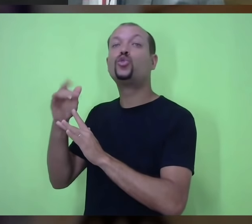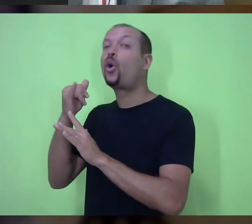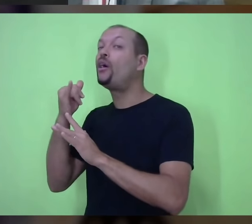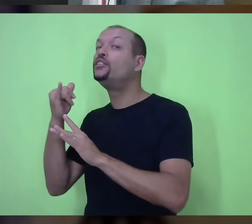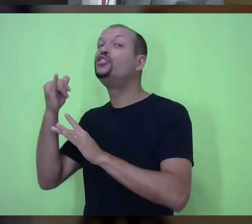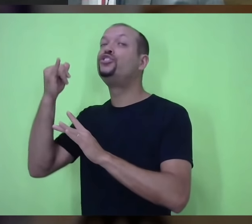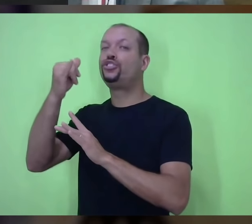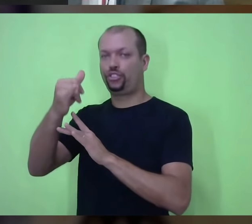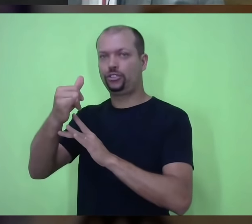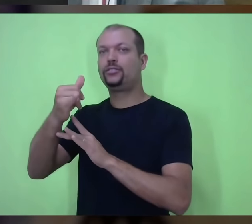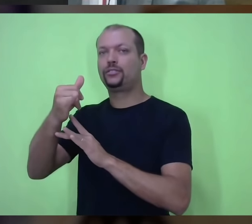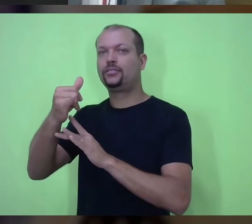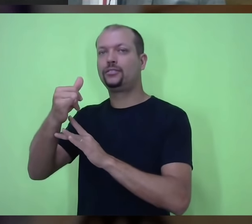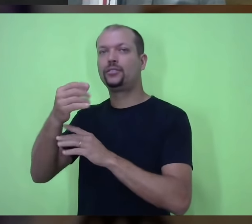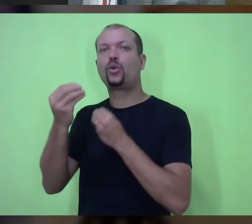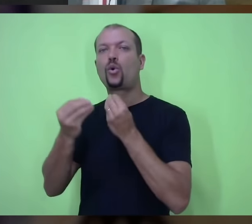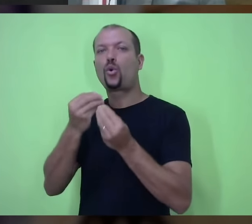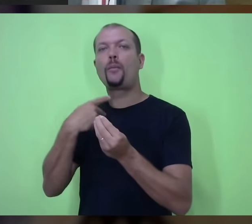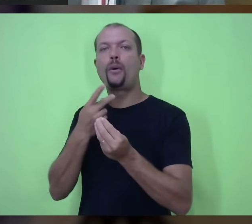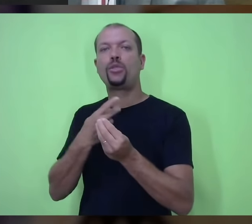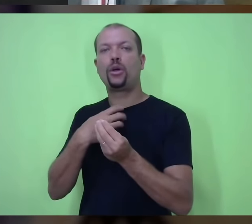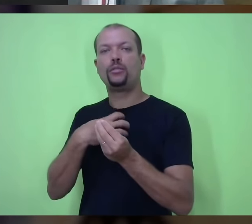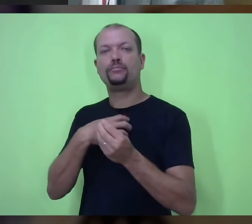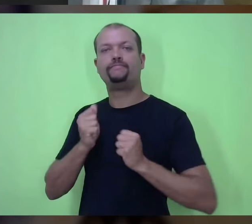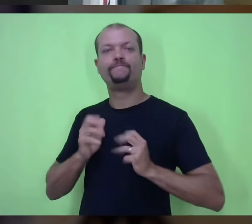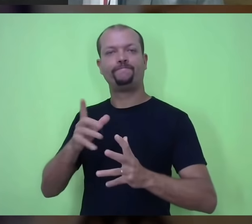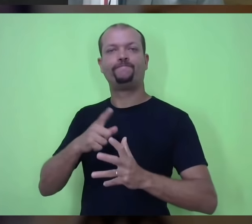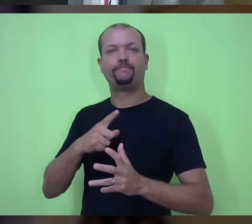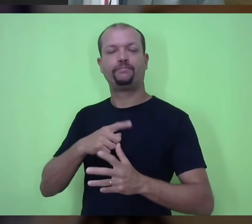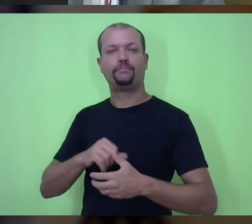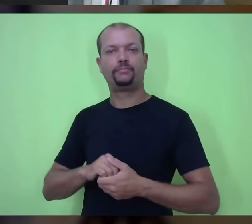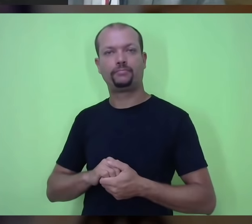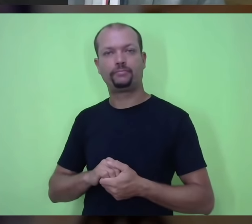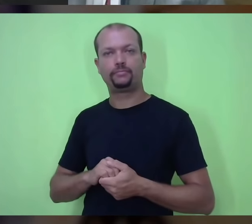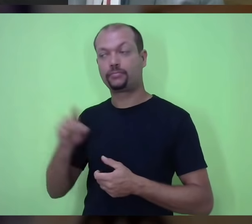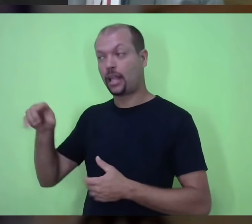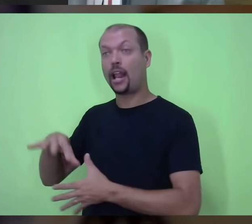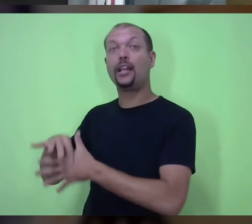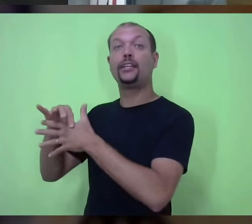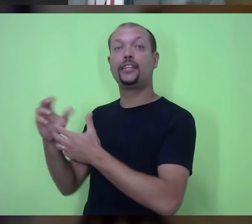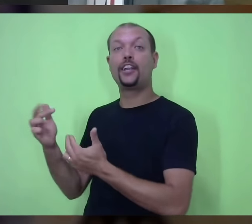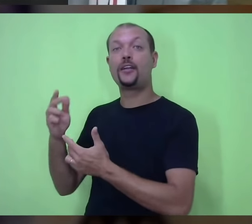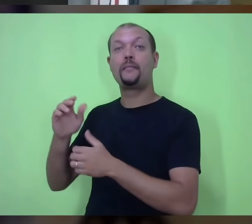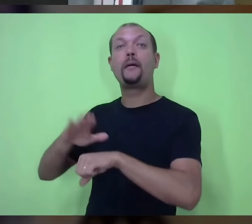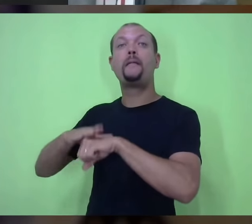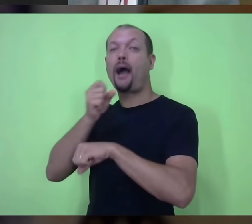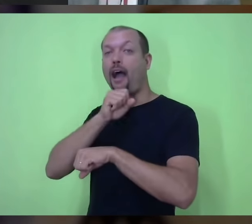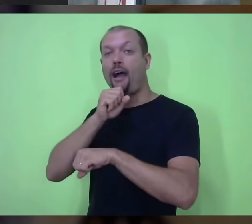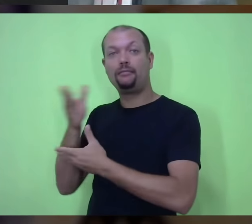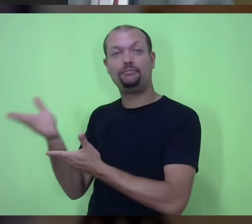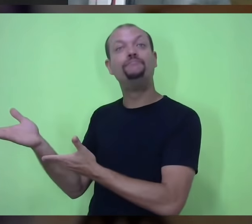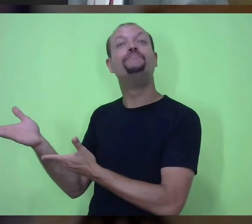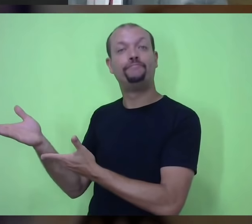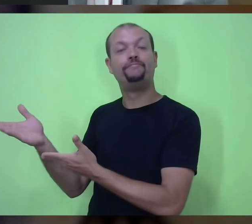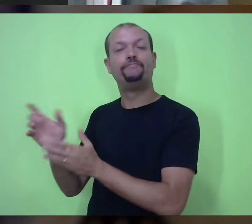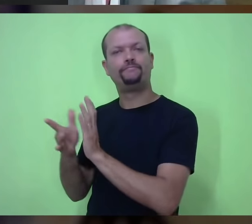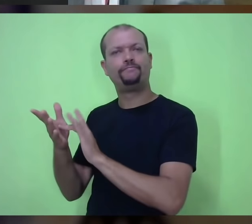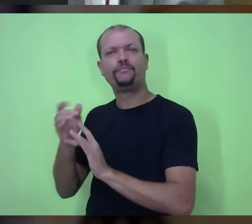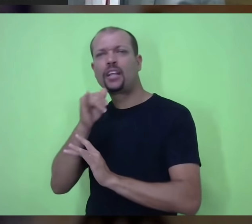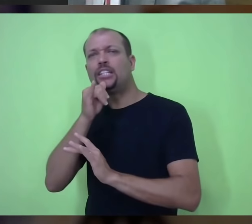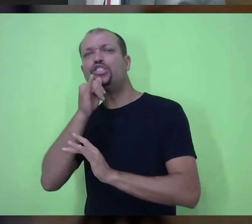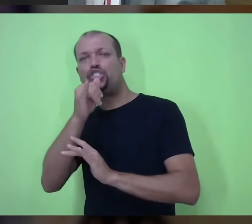disse como nós deveríamos nos portar. Como um bom líder, como um irmão mais velho, ele